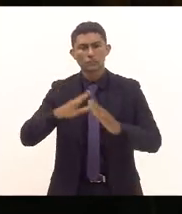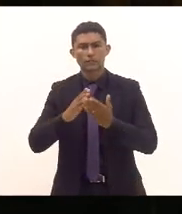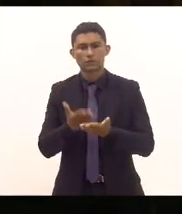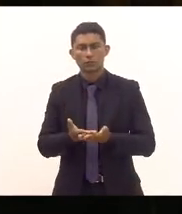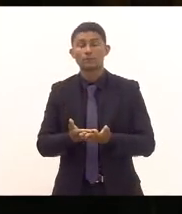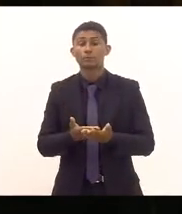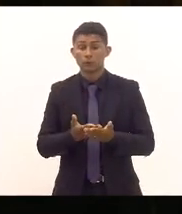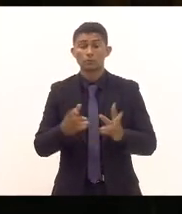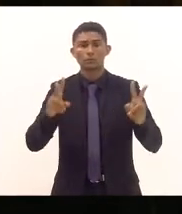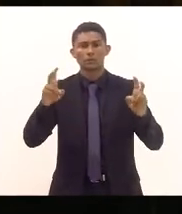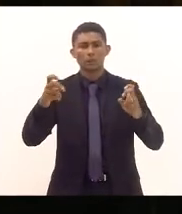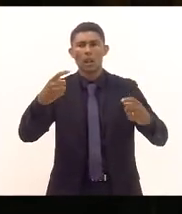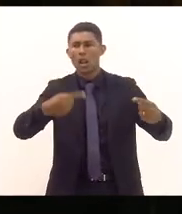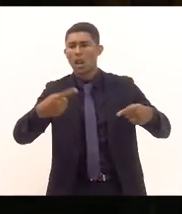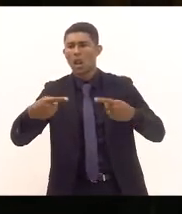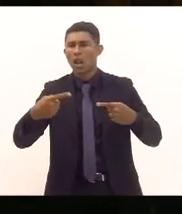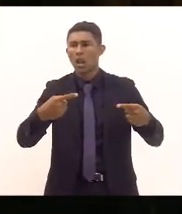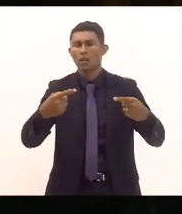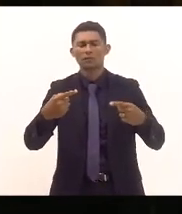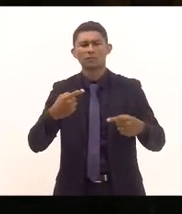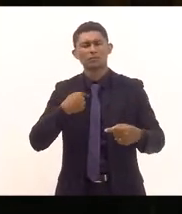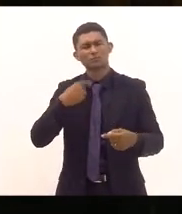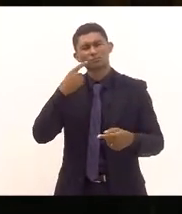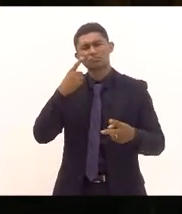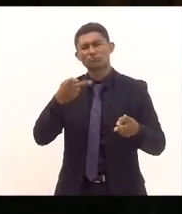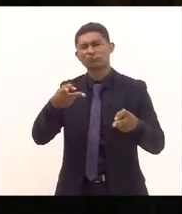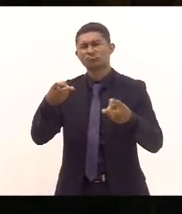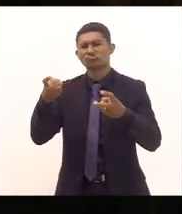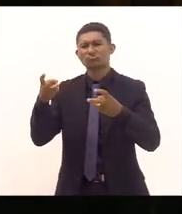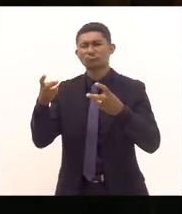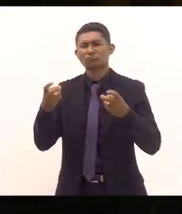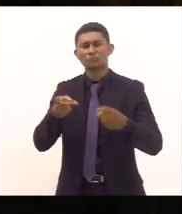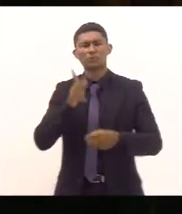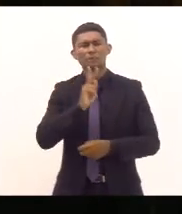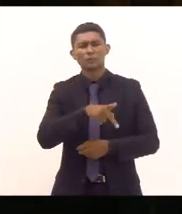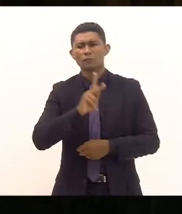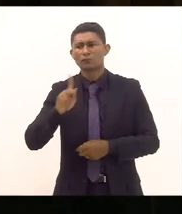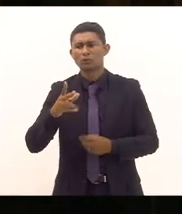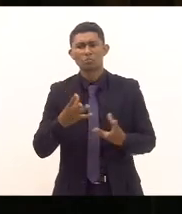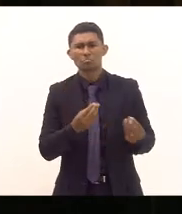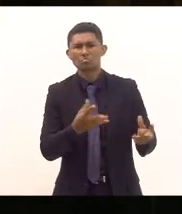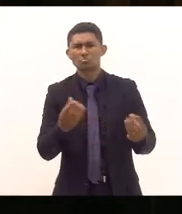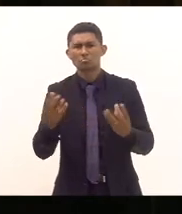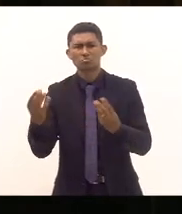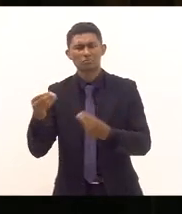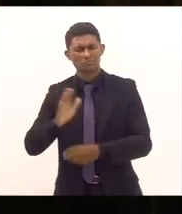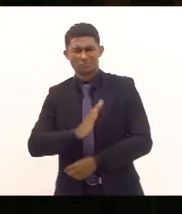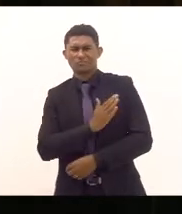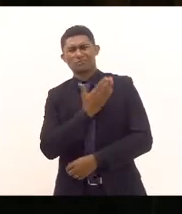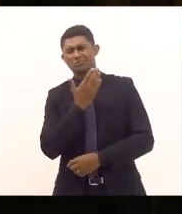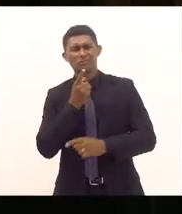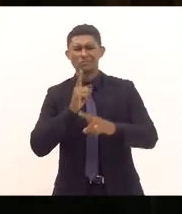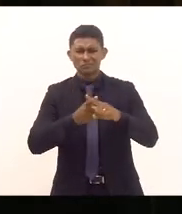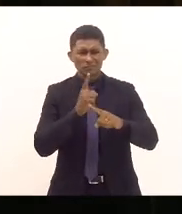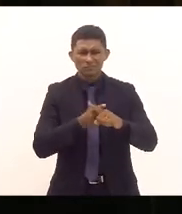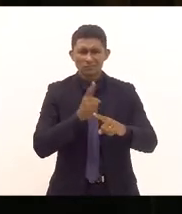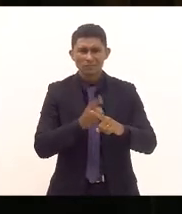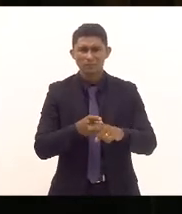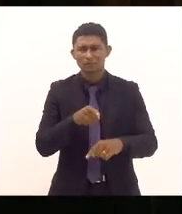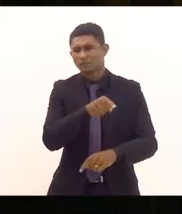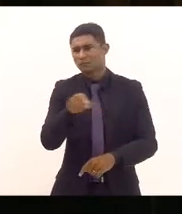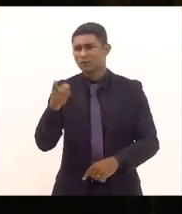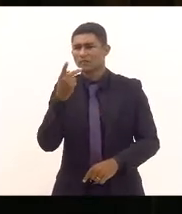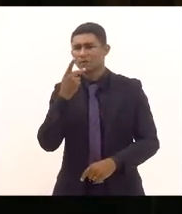afrontaram tempo inteiro e eu pude perceber a indignação de muitos professores que estavam ali também ela tando essa